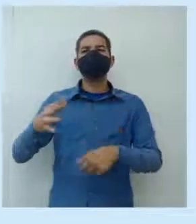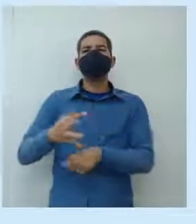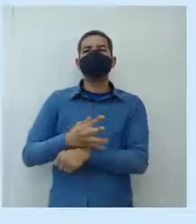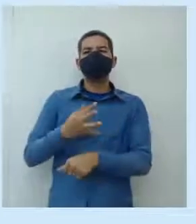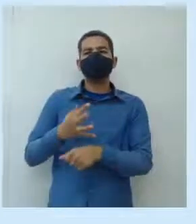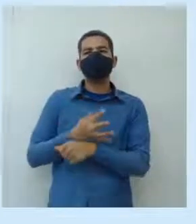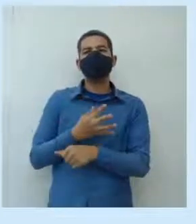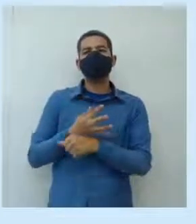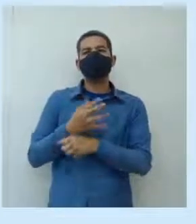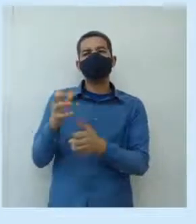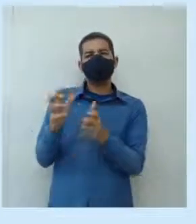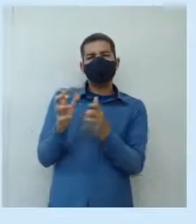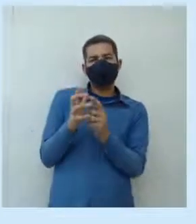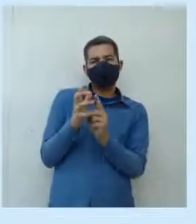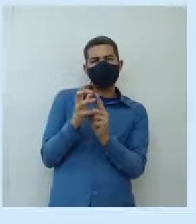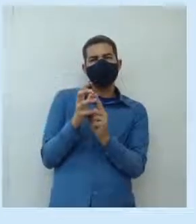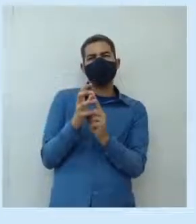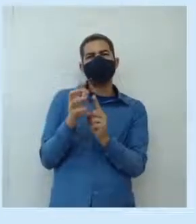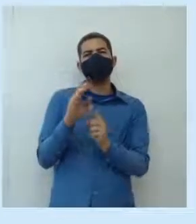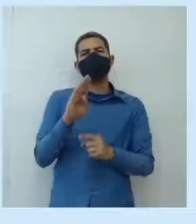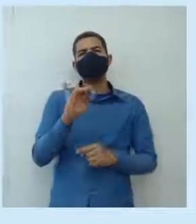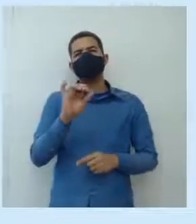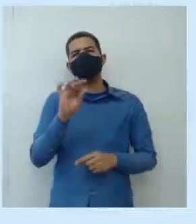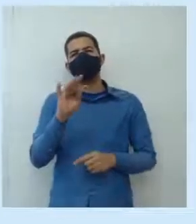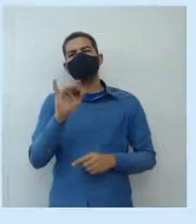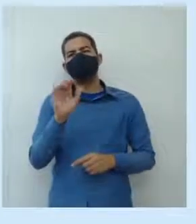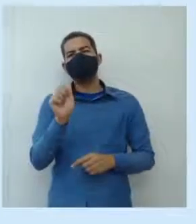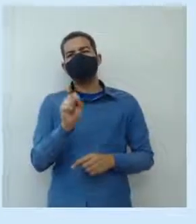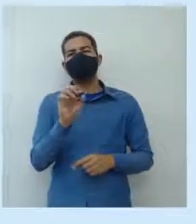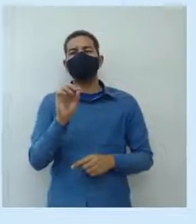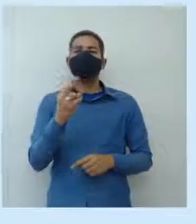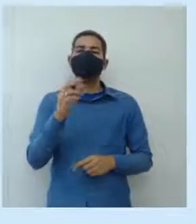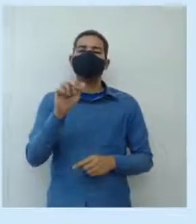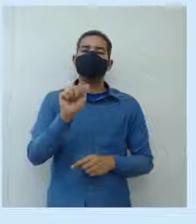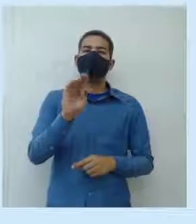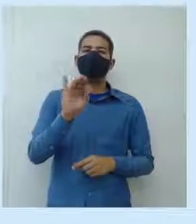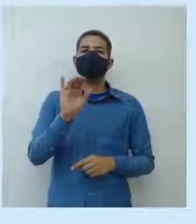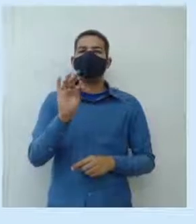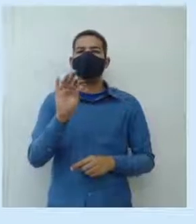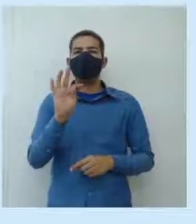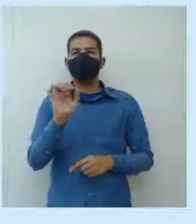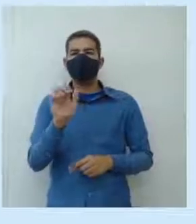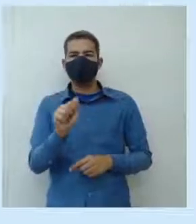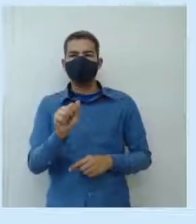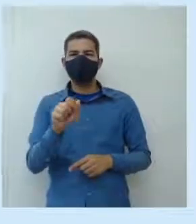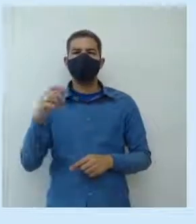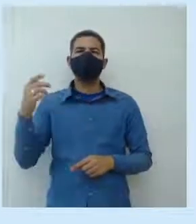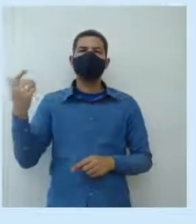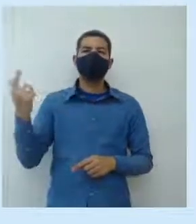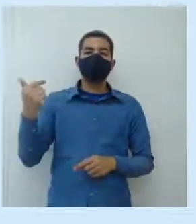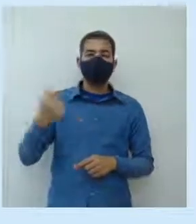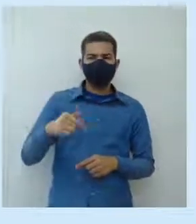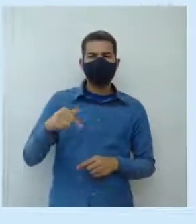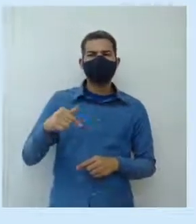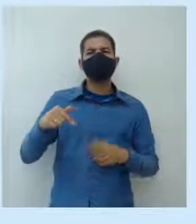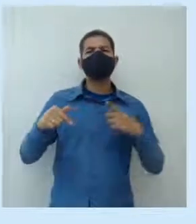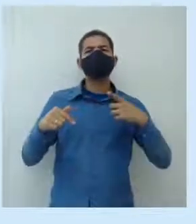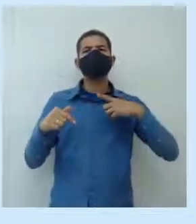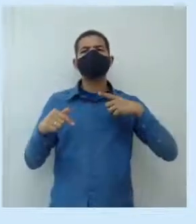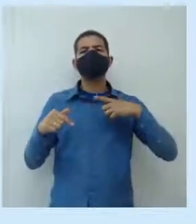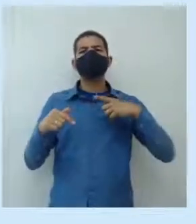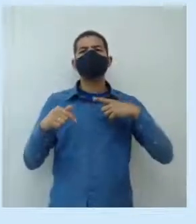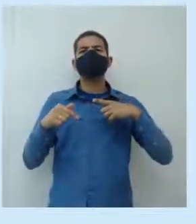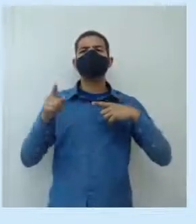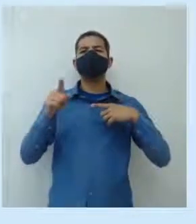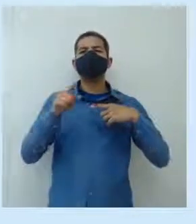a possibilidade do uso de terras improdutivas com os altos teor de sal em poucos nutrientes. Tá?